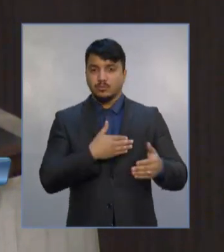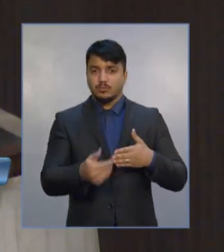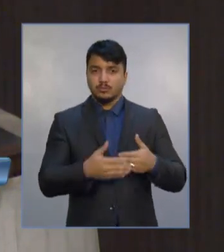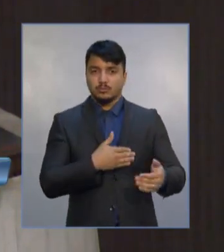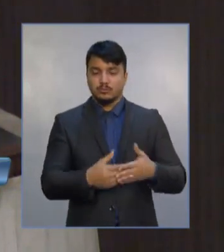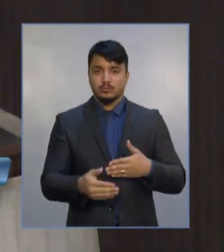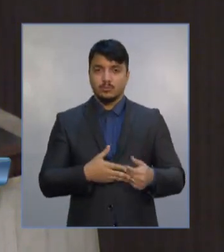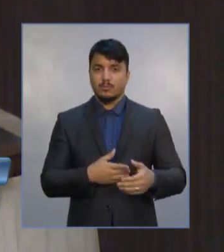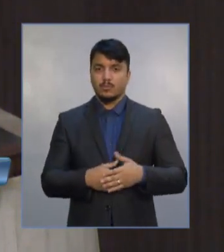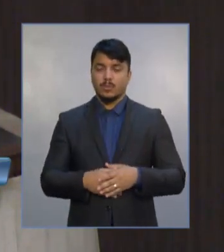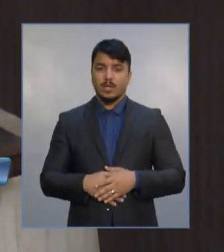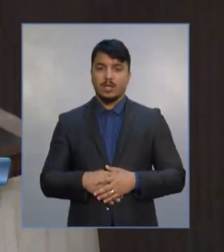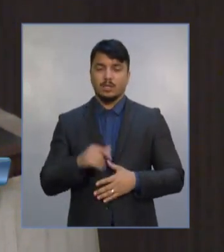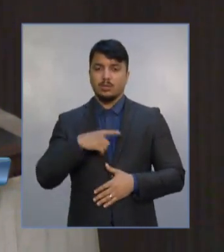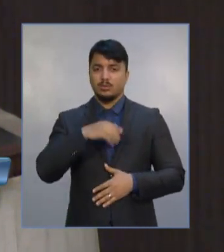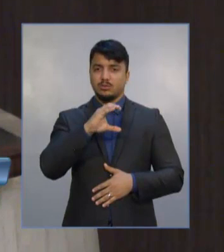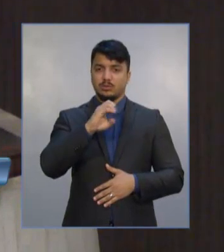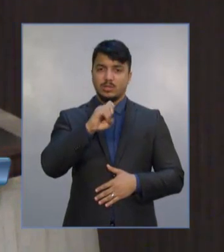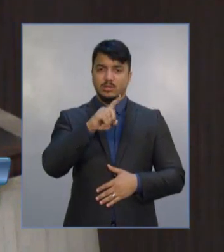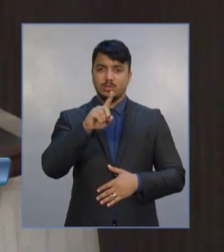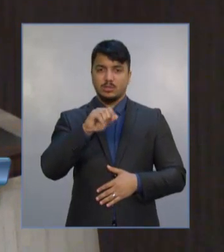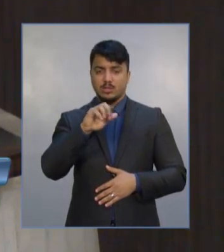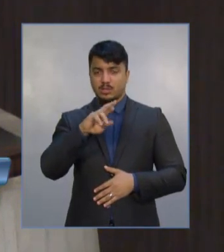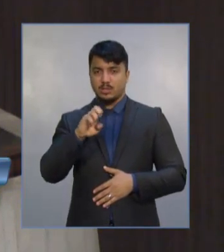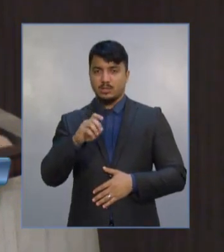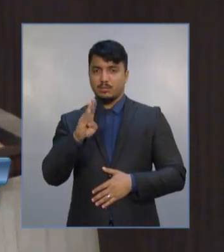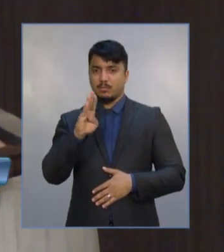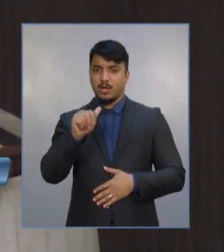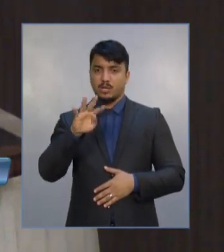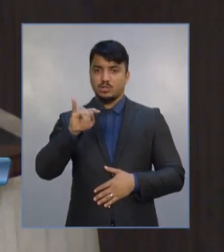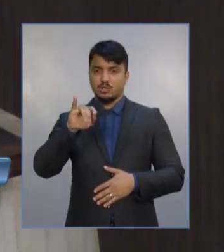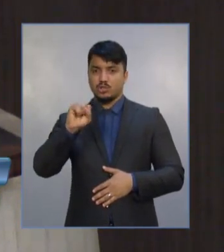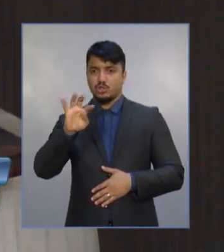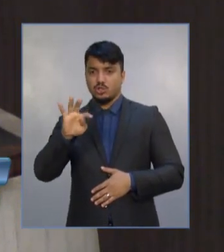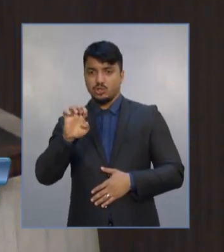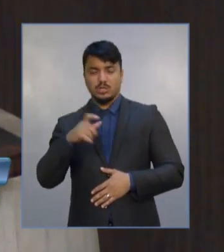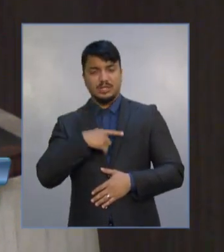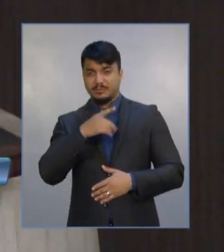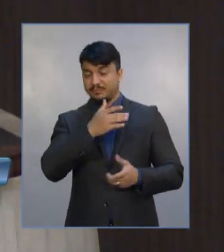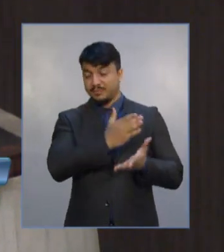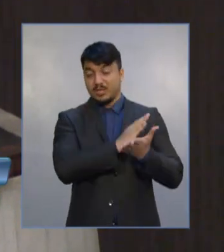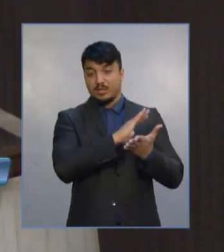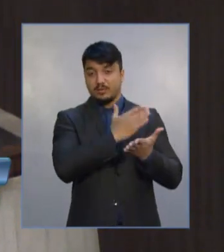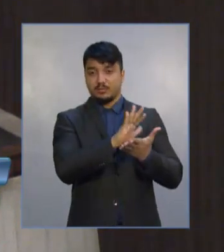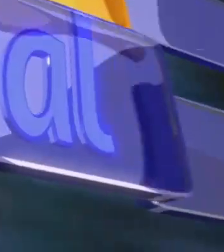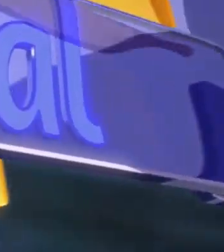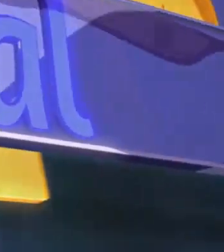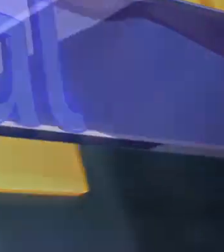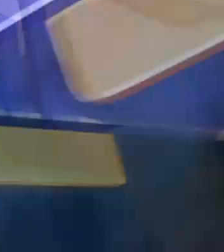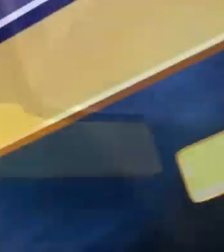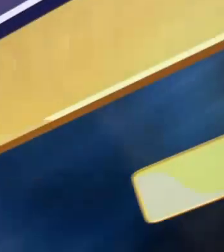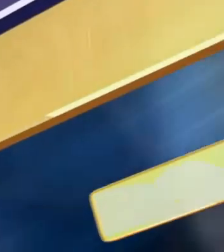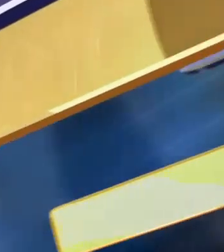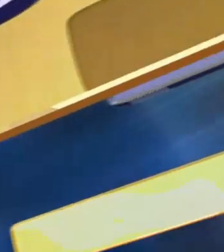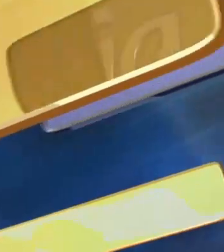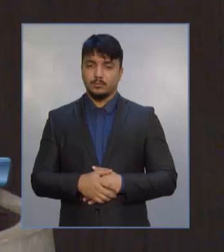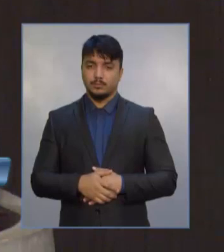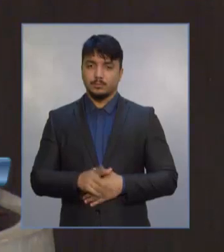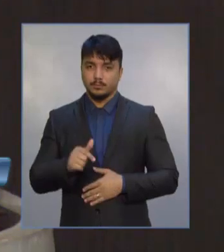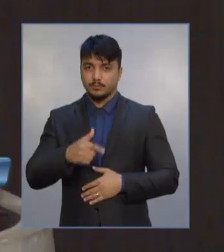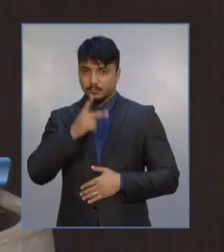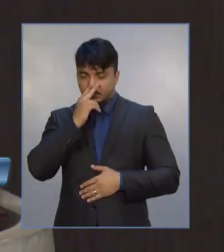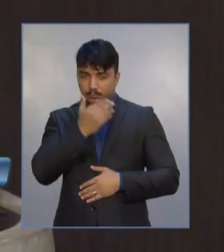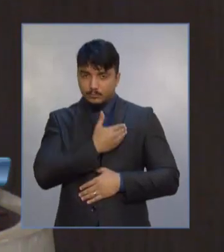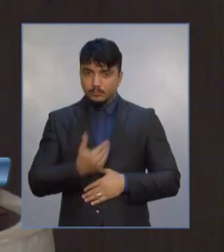qualquer regime, seja de esquerda ou direita, que utilize a tortura e a opressão como ferramentas.